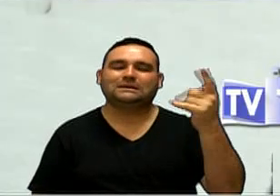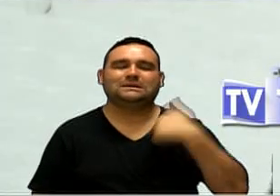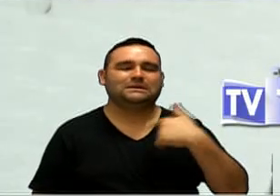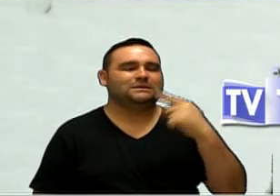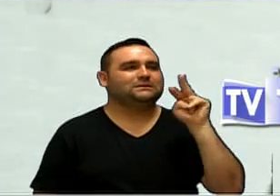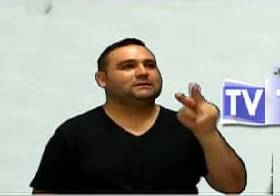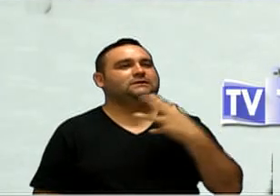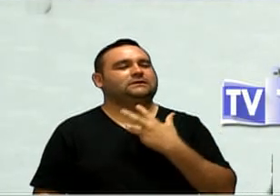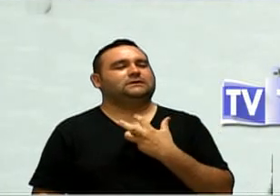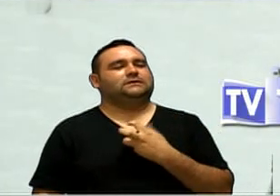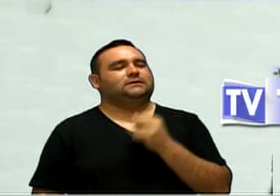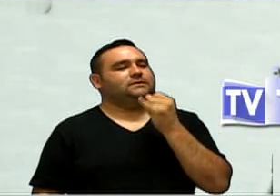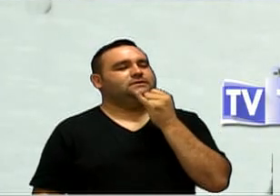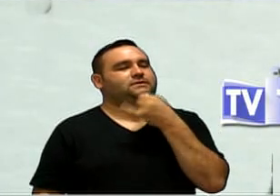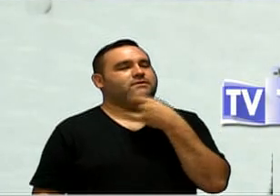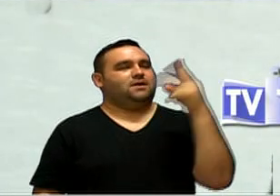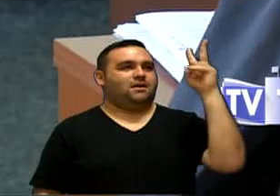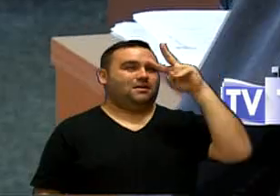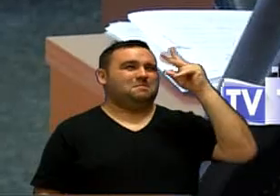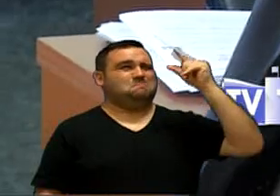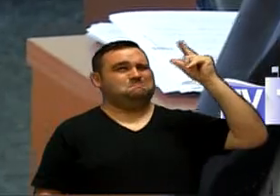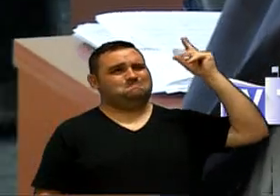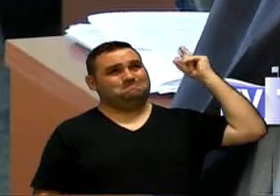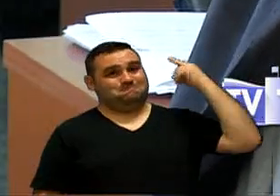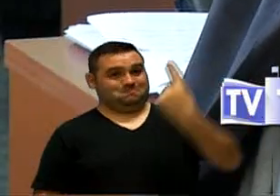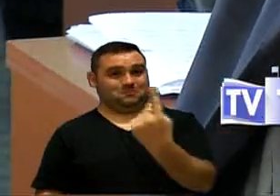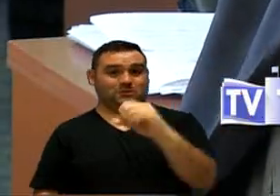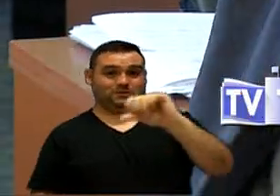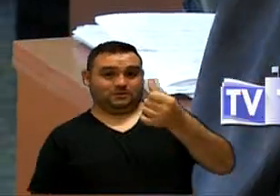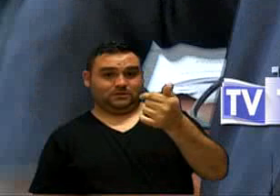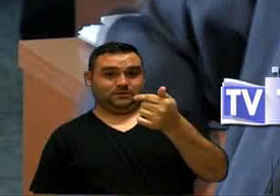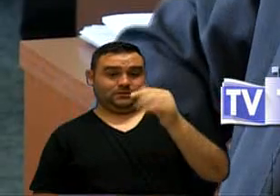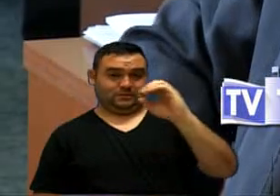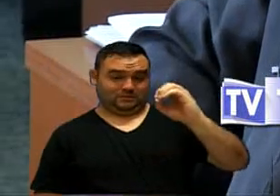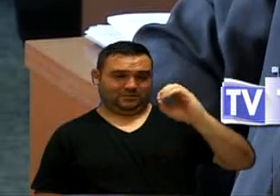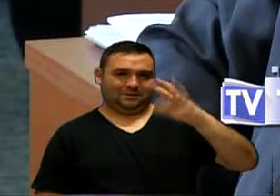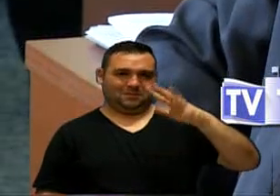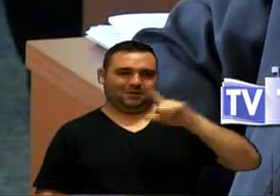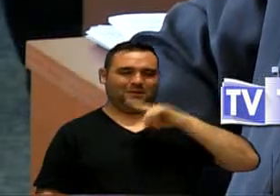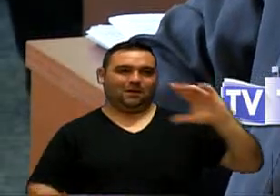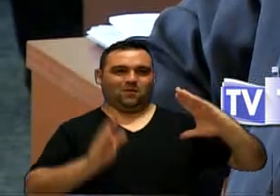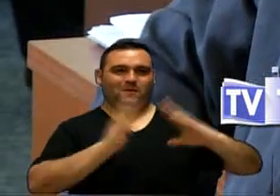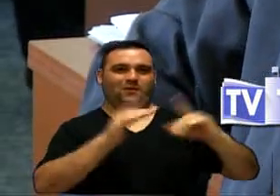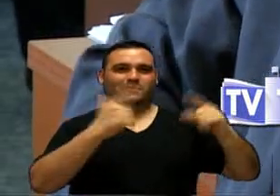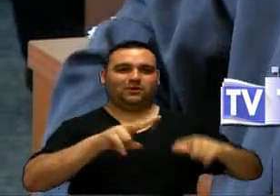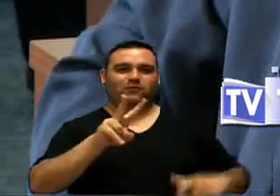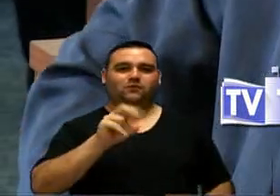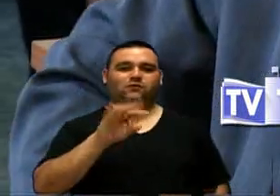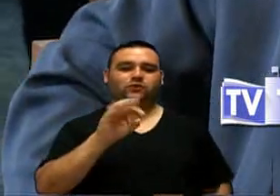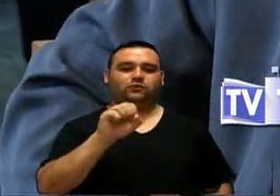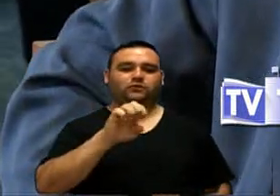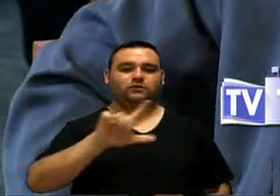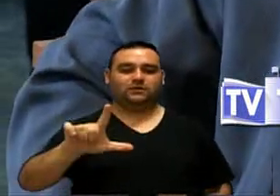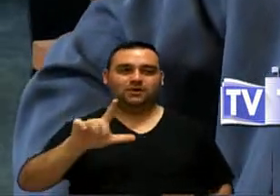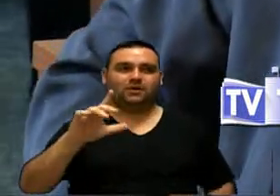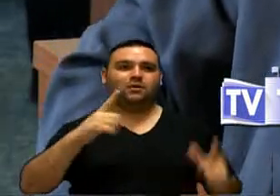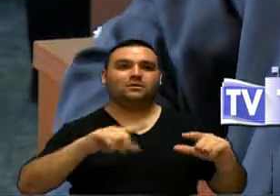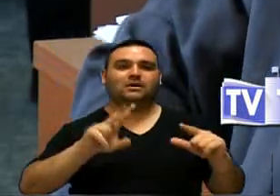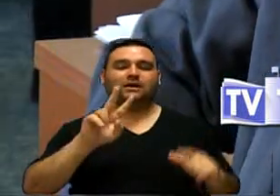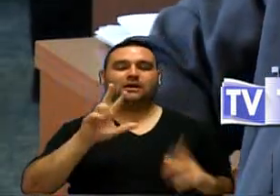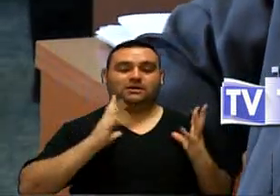uma tristeza tão grande. Me lembrei lá de 1970, que eu morava no Votucel, morei em Santa